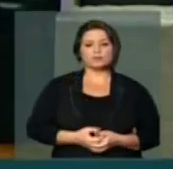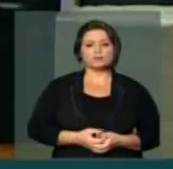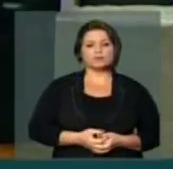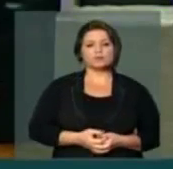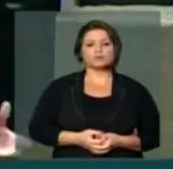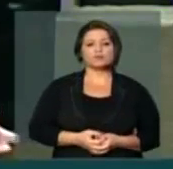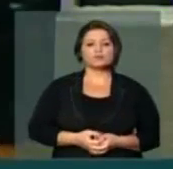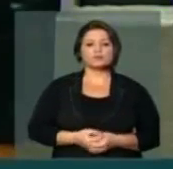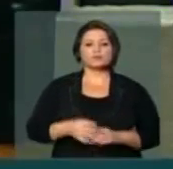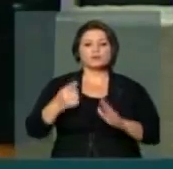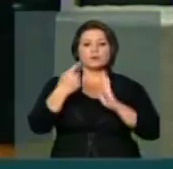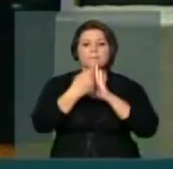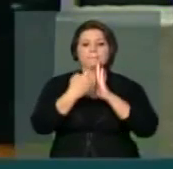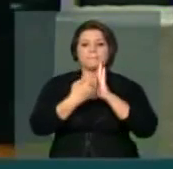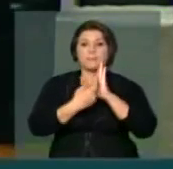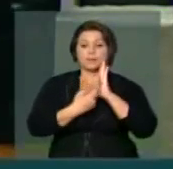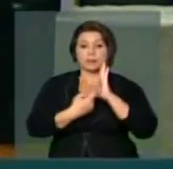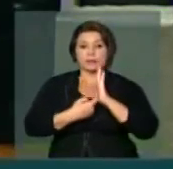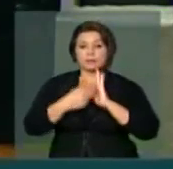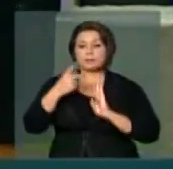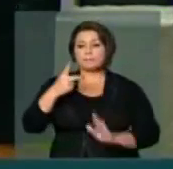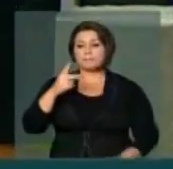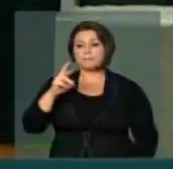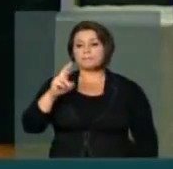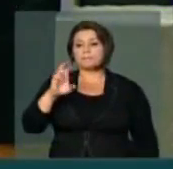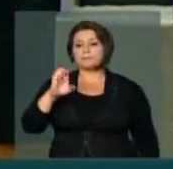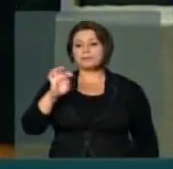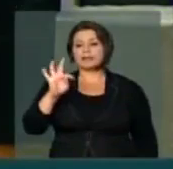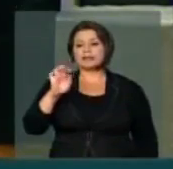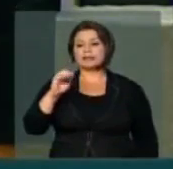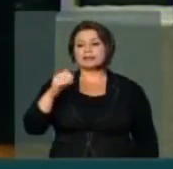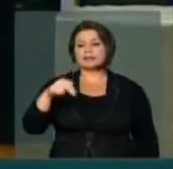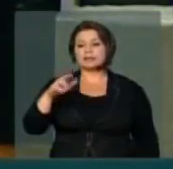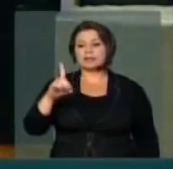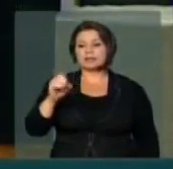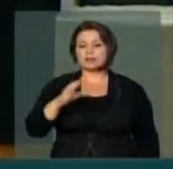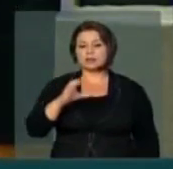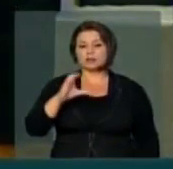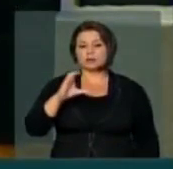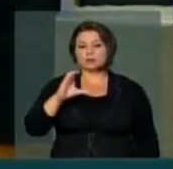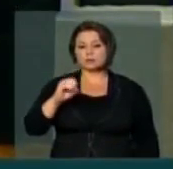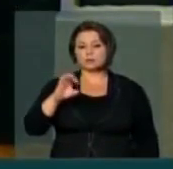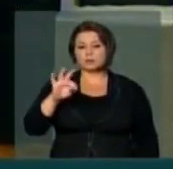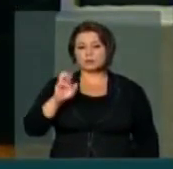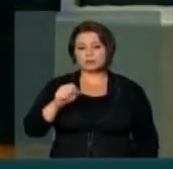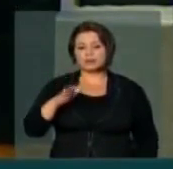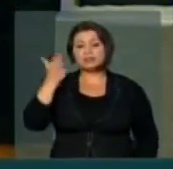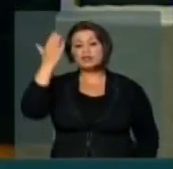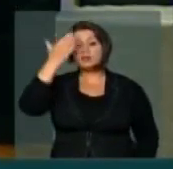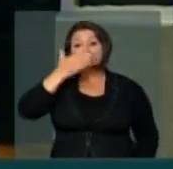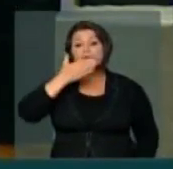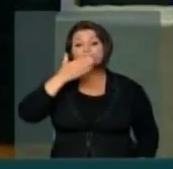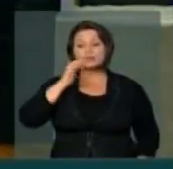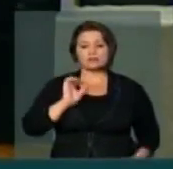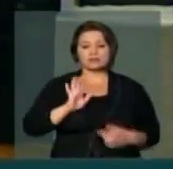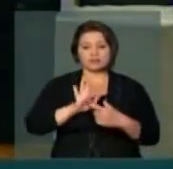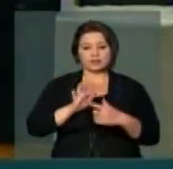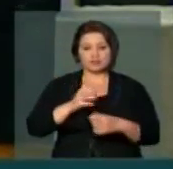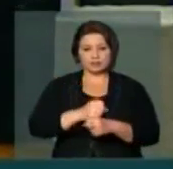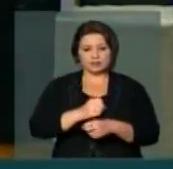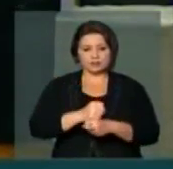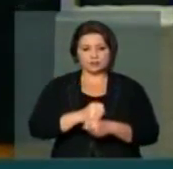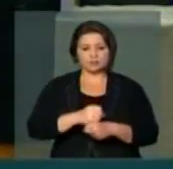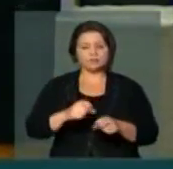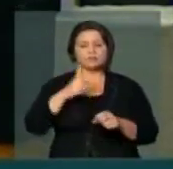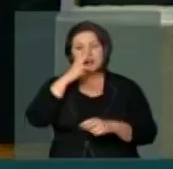foi o chamado Programa Prestando Contas, que ficou conhecido como Lei do Banquinho e tem uma relação direta